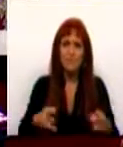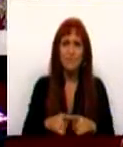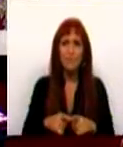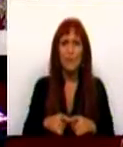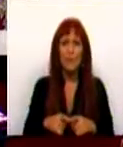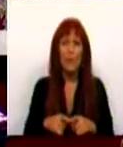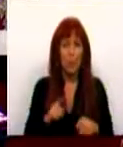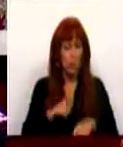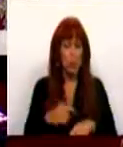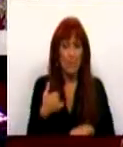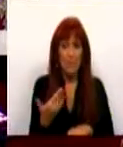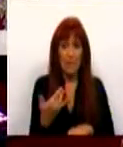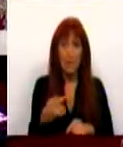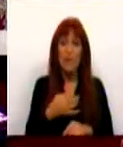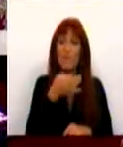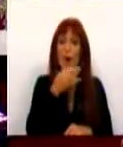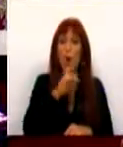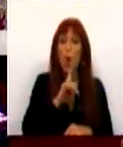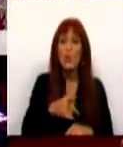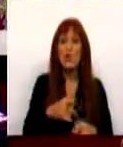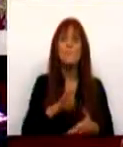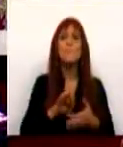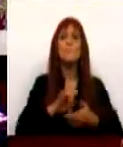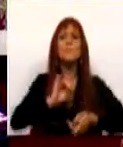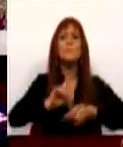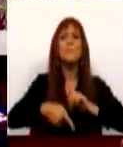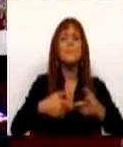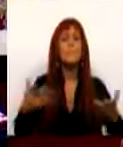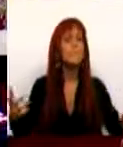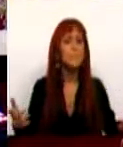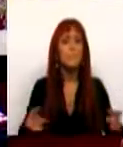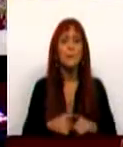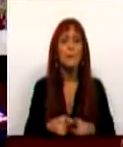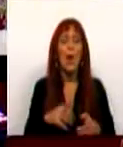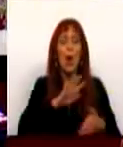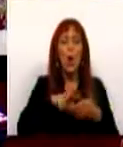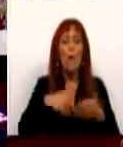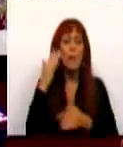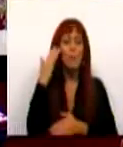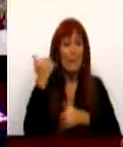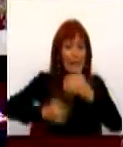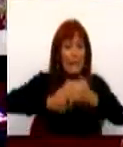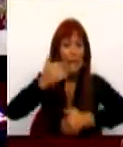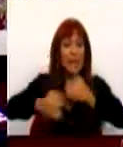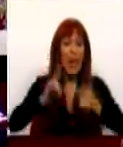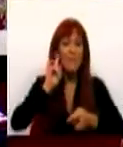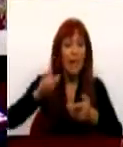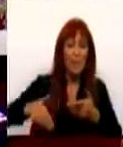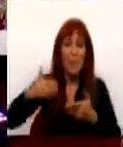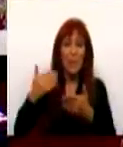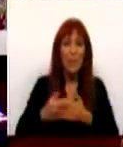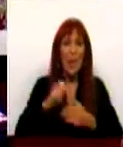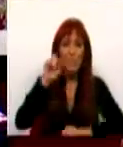no restante tempo, de lhe falar no que diz respeito ao programa que está em curso para valorização